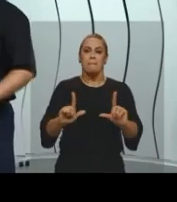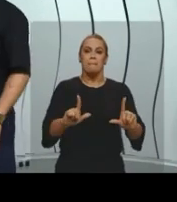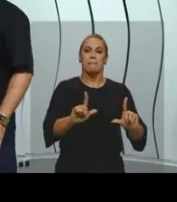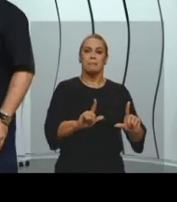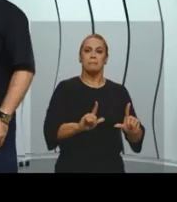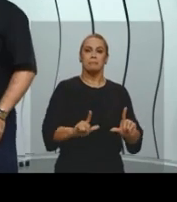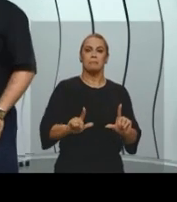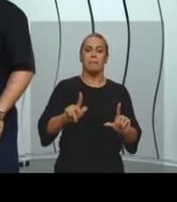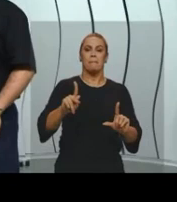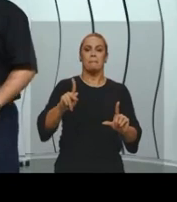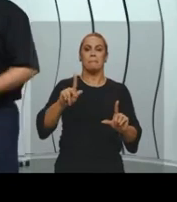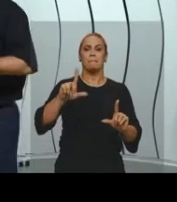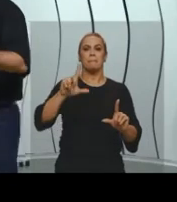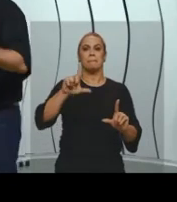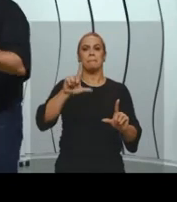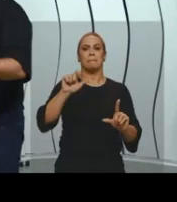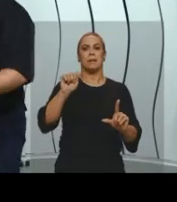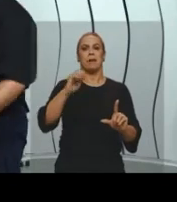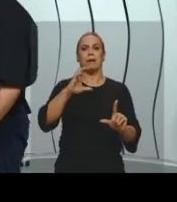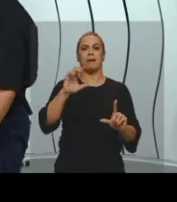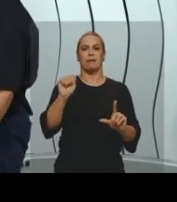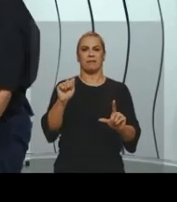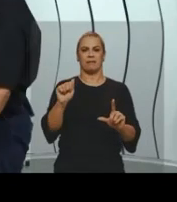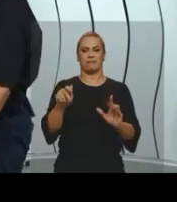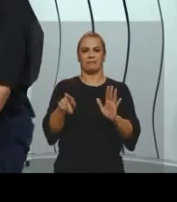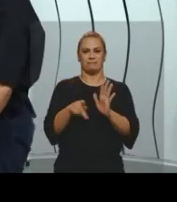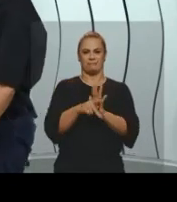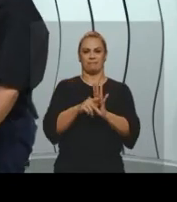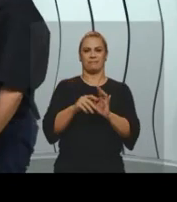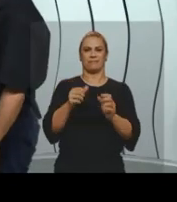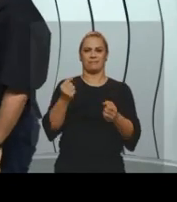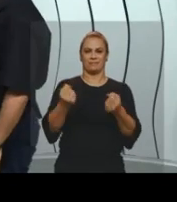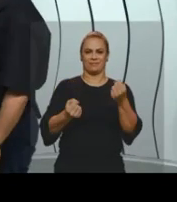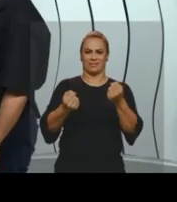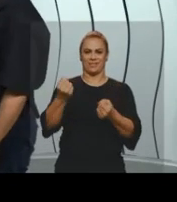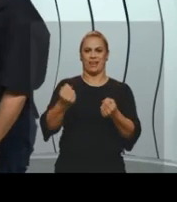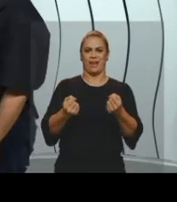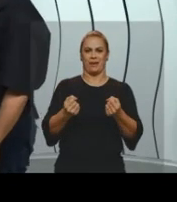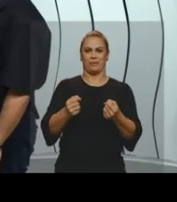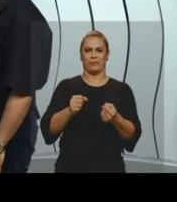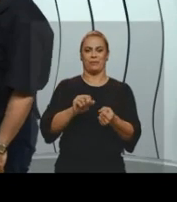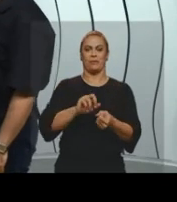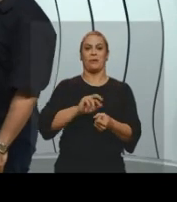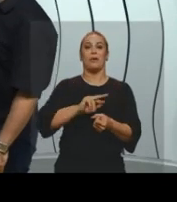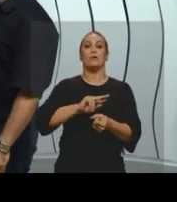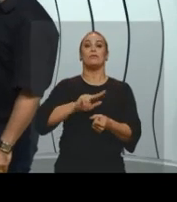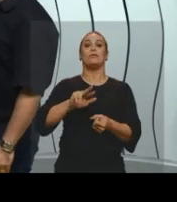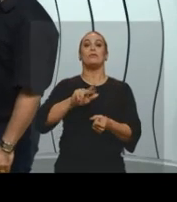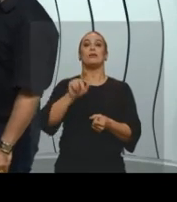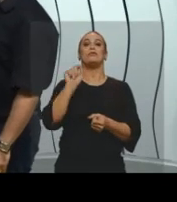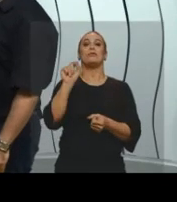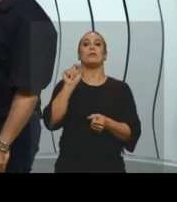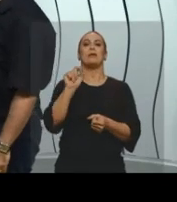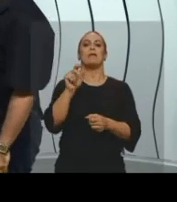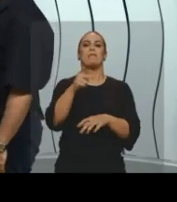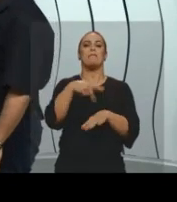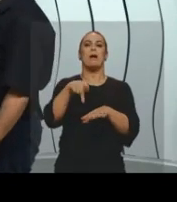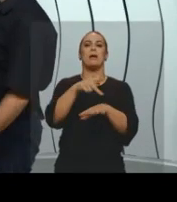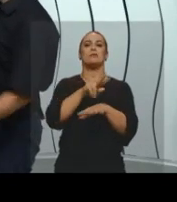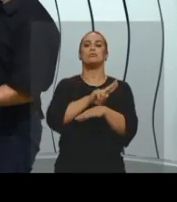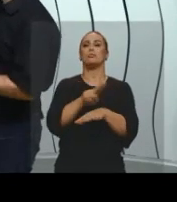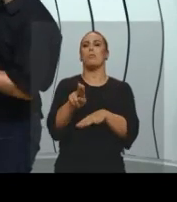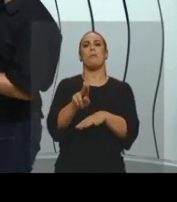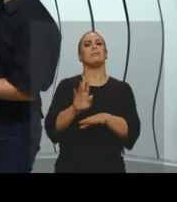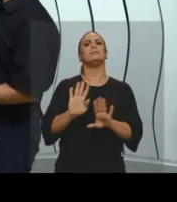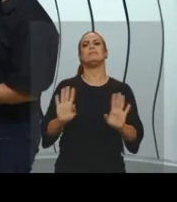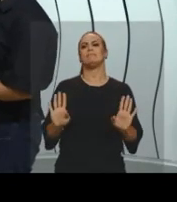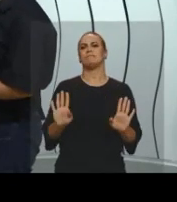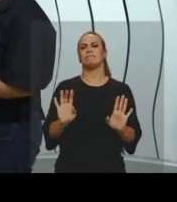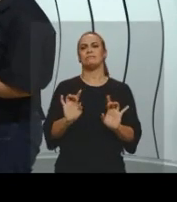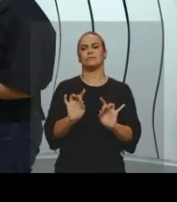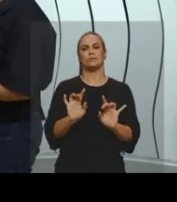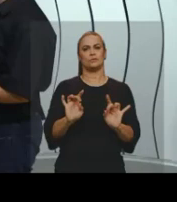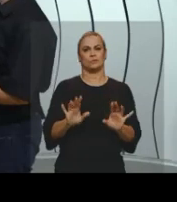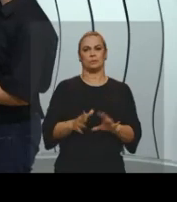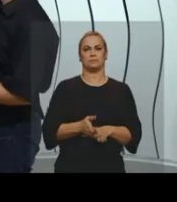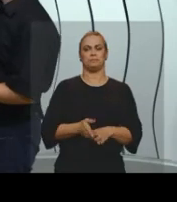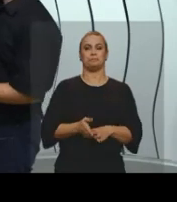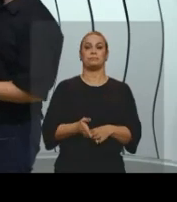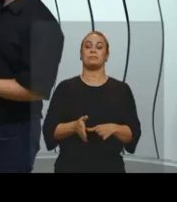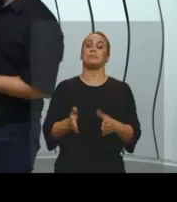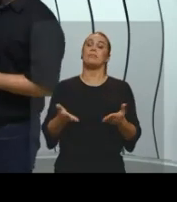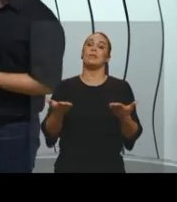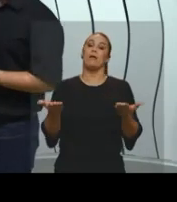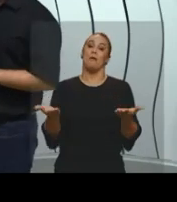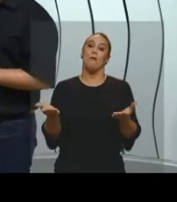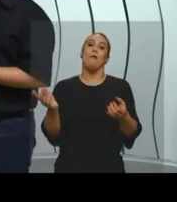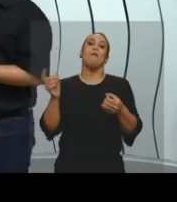nome do país, certinho? Perdão, pessoal, voltando ao mercado comum, então, a gente vai considerar